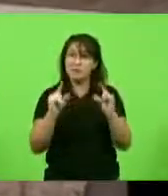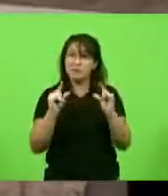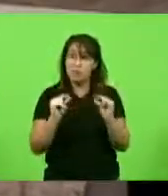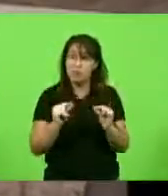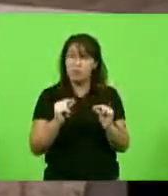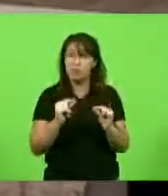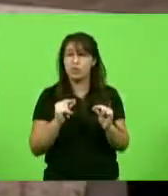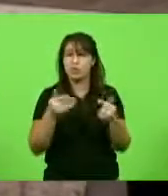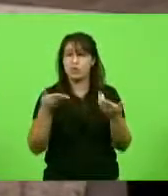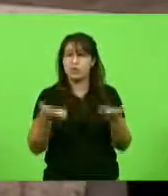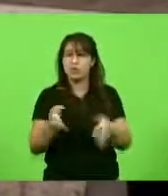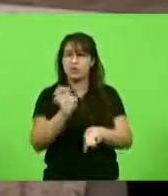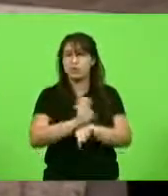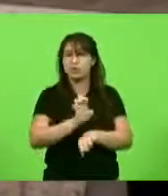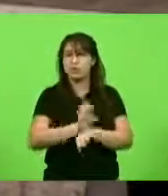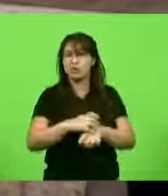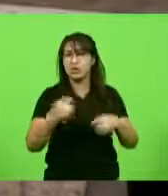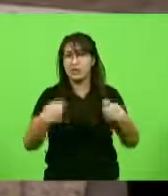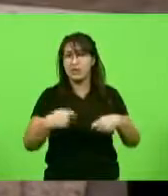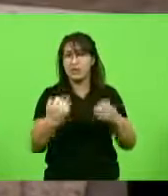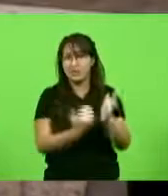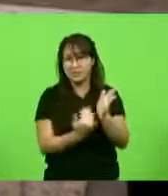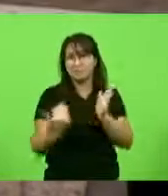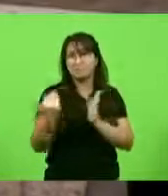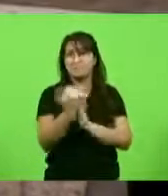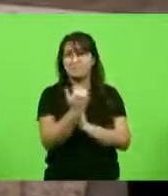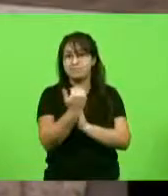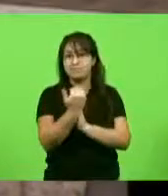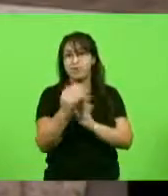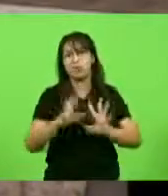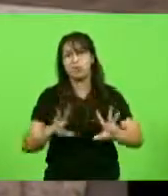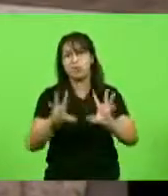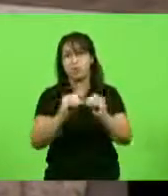precisa para continuar sendo esse Estado que todos admiram